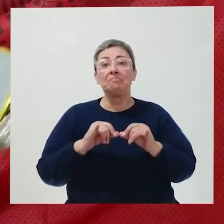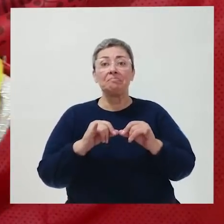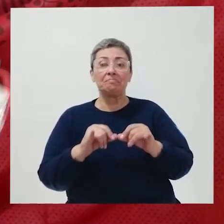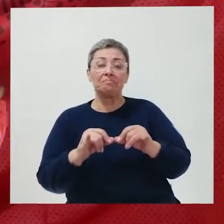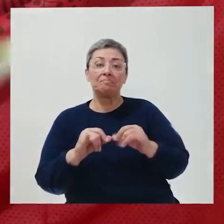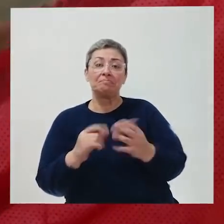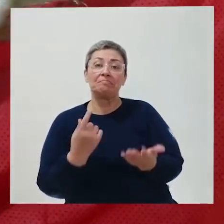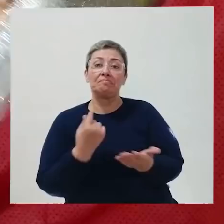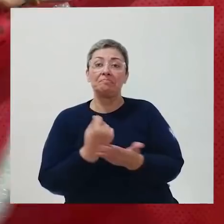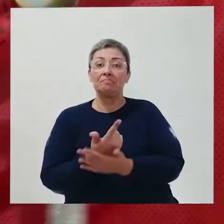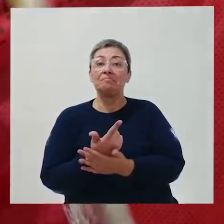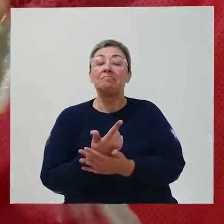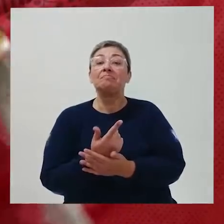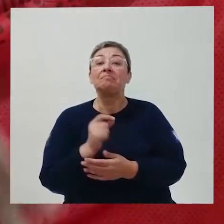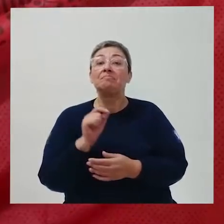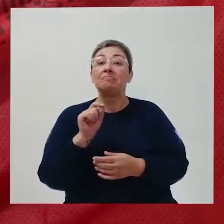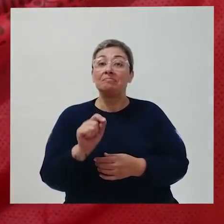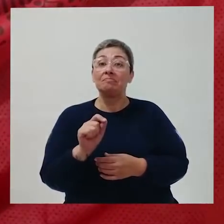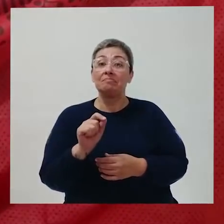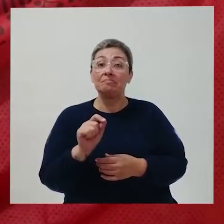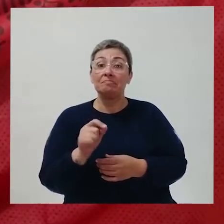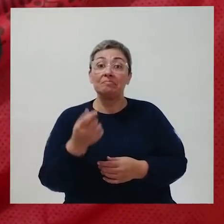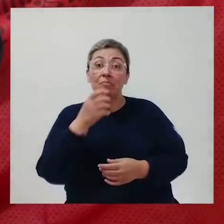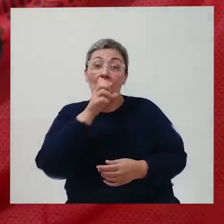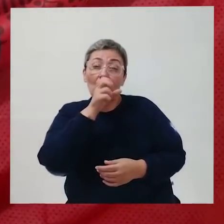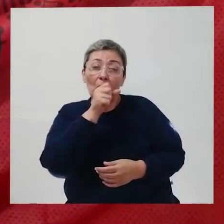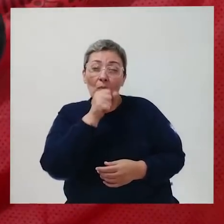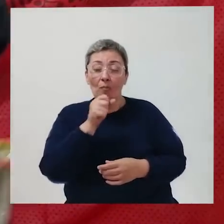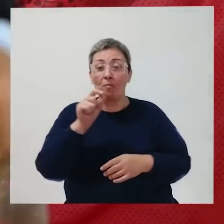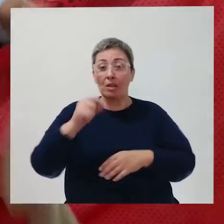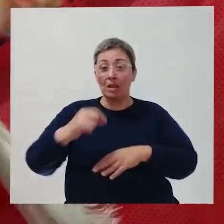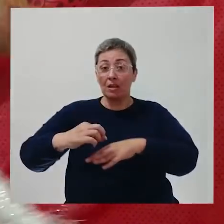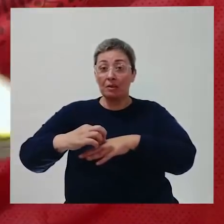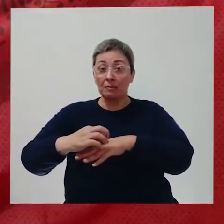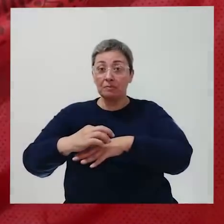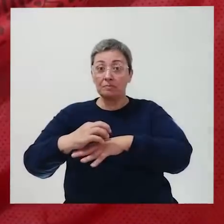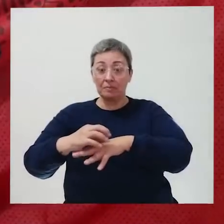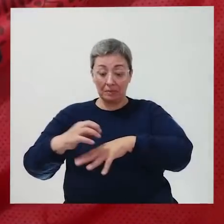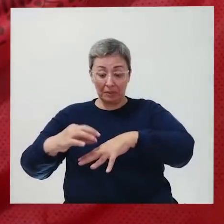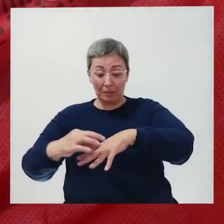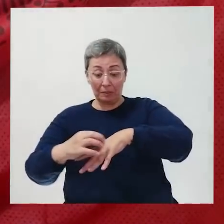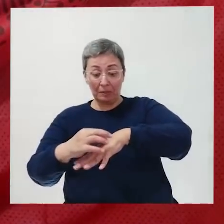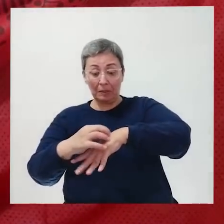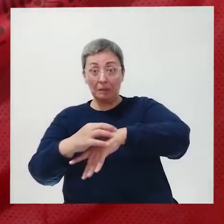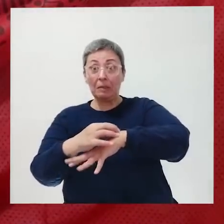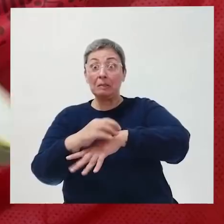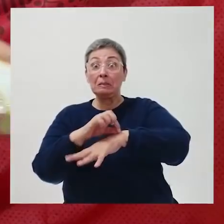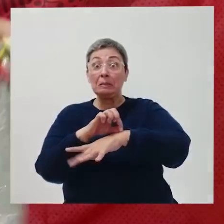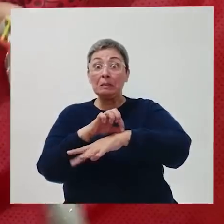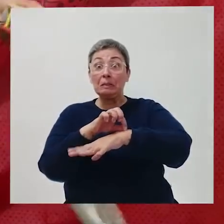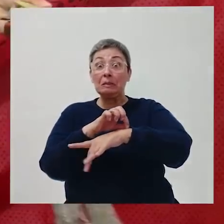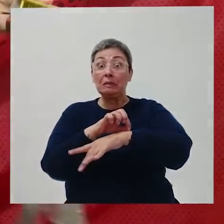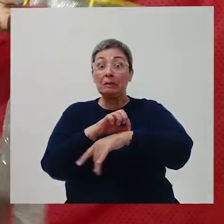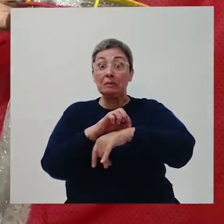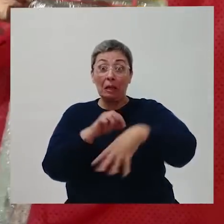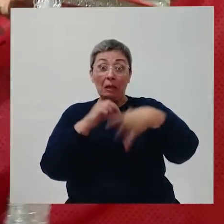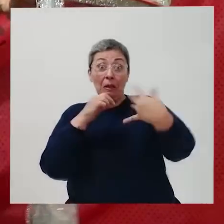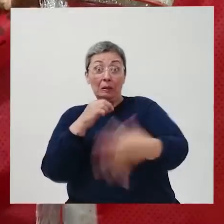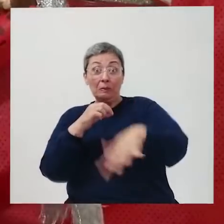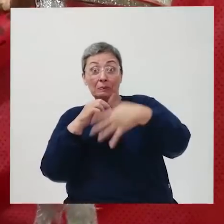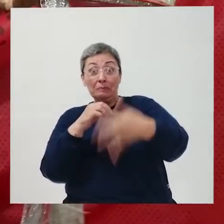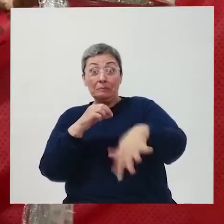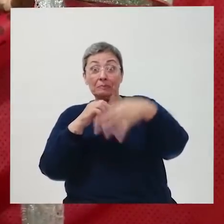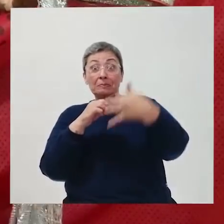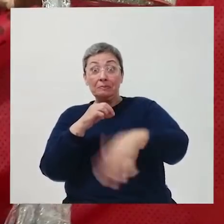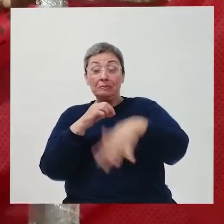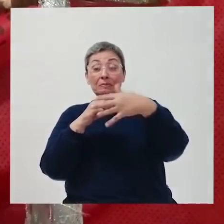no mercado comprar limão, veio a formiguinha e subiu na minha mão. Eu